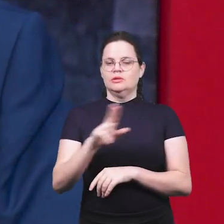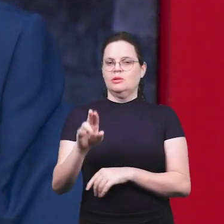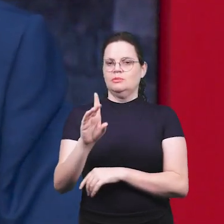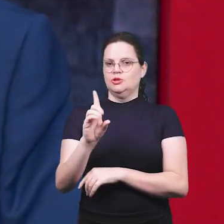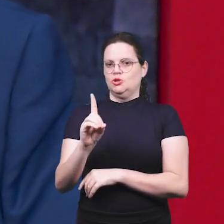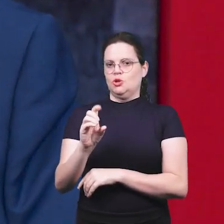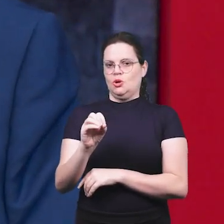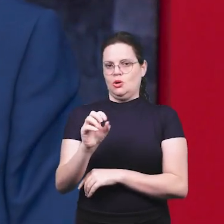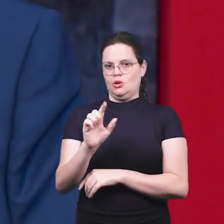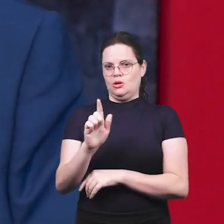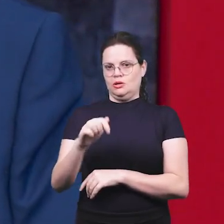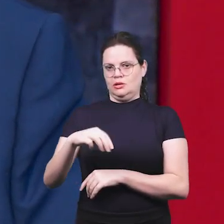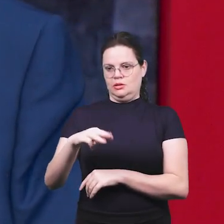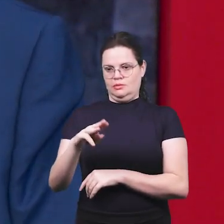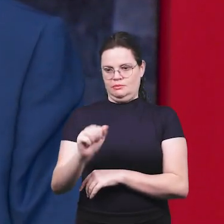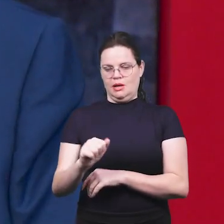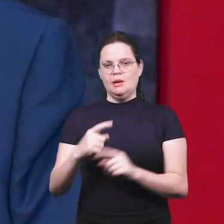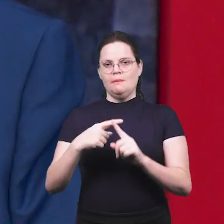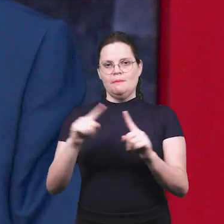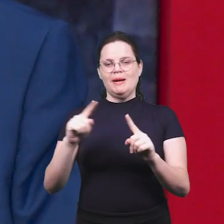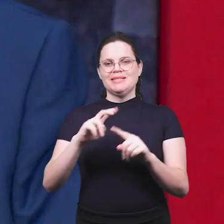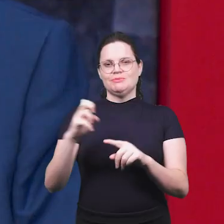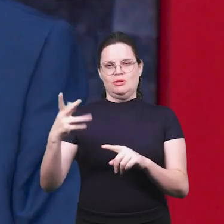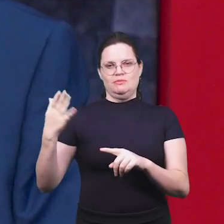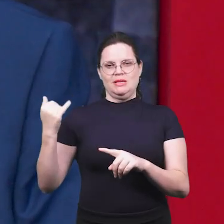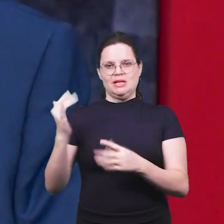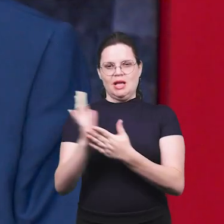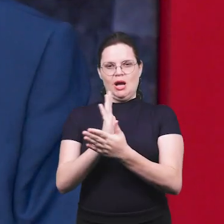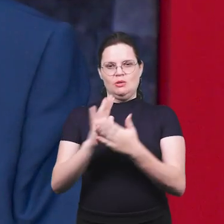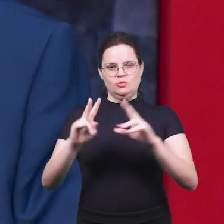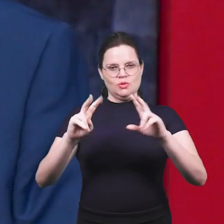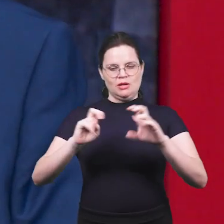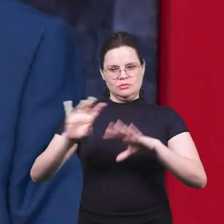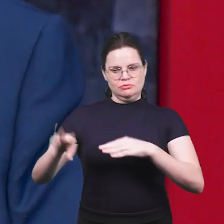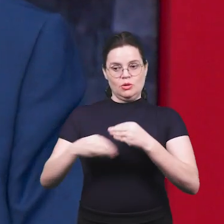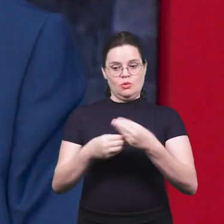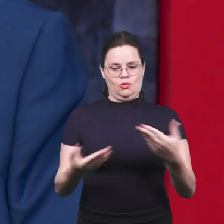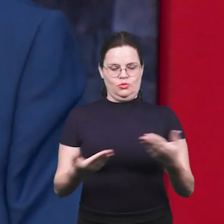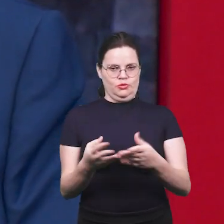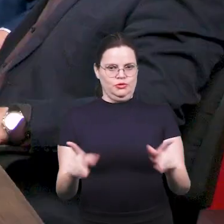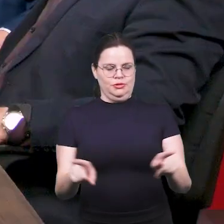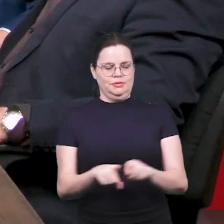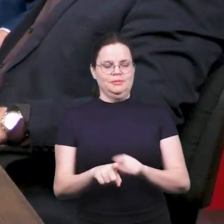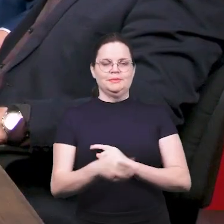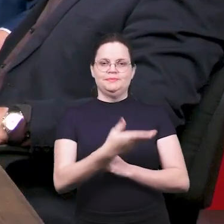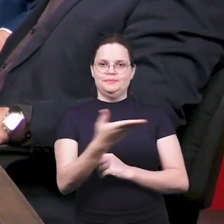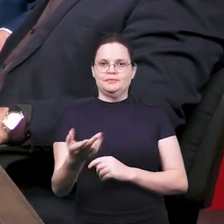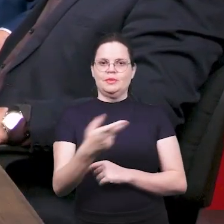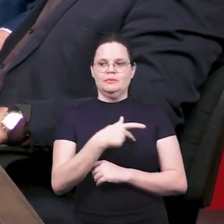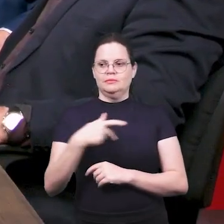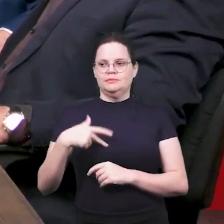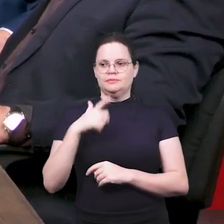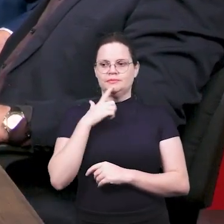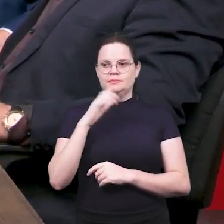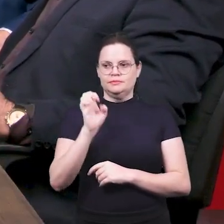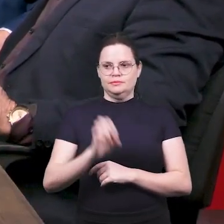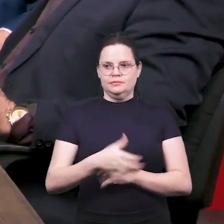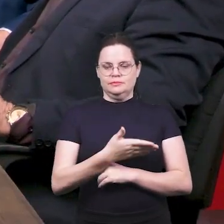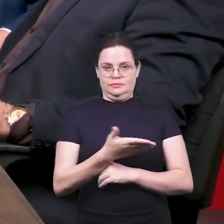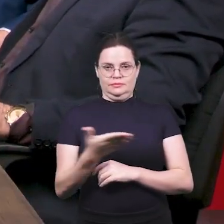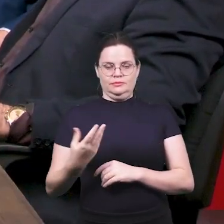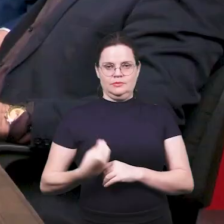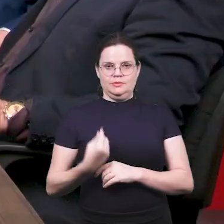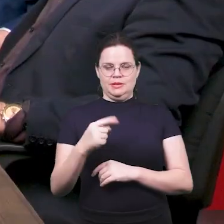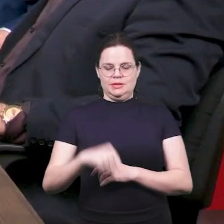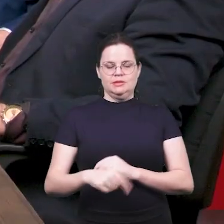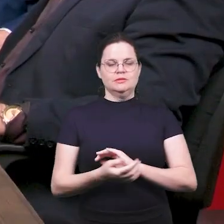episódio passado. Estão conosco aqui para a apresentação deste programa, o pastor Luiz Eugênio, secretário-geral